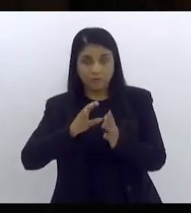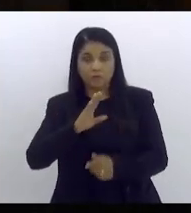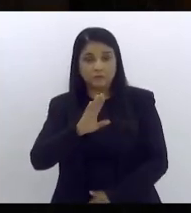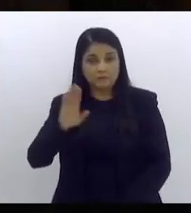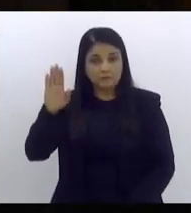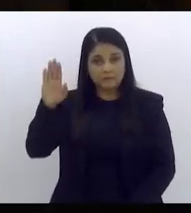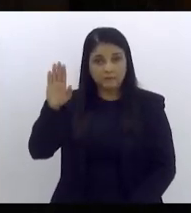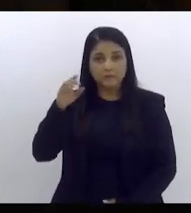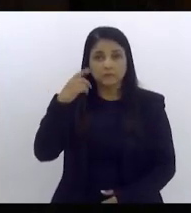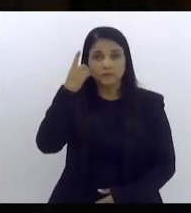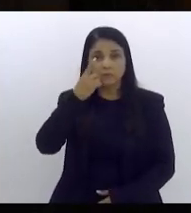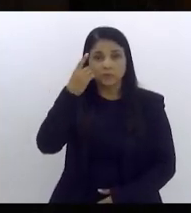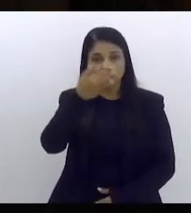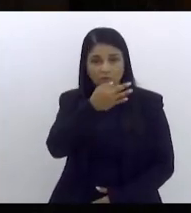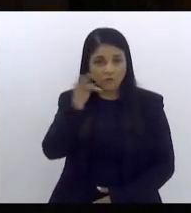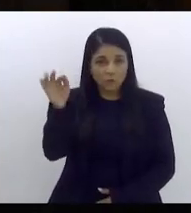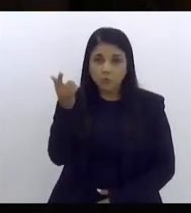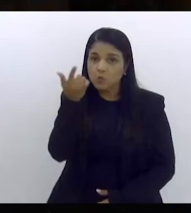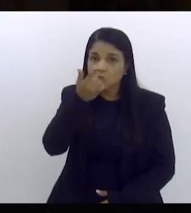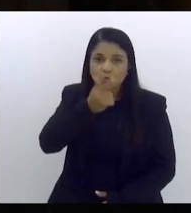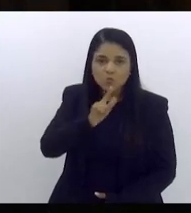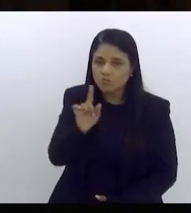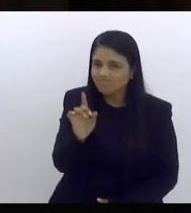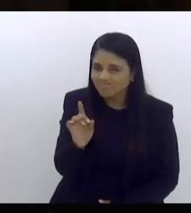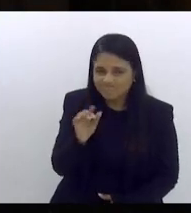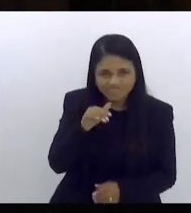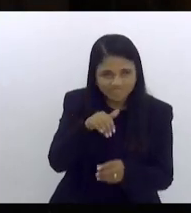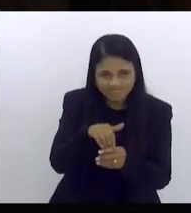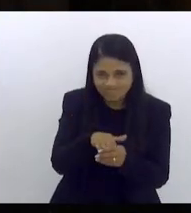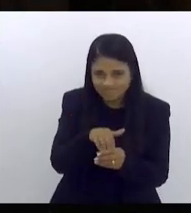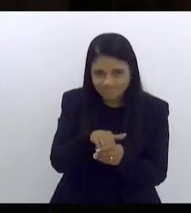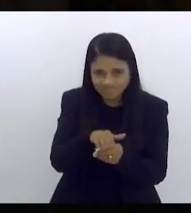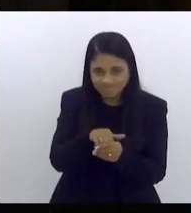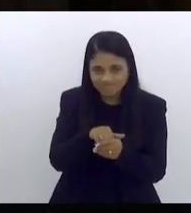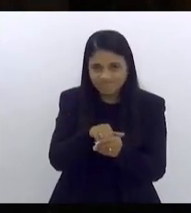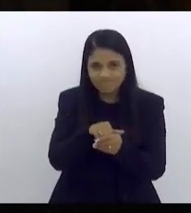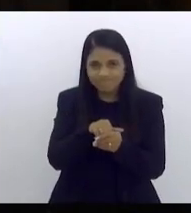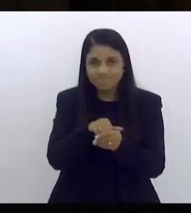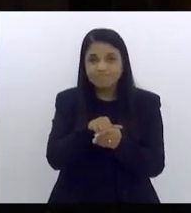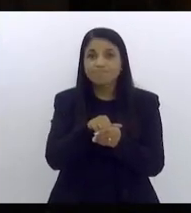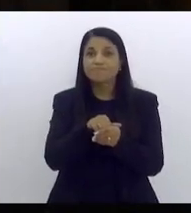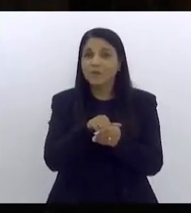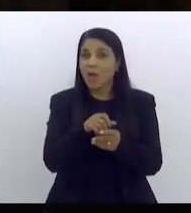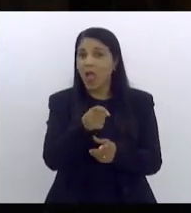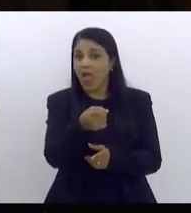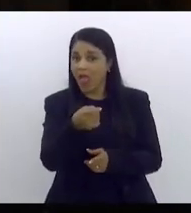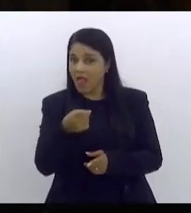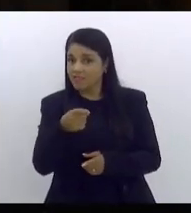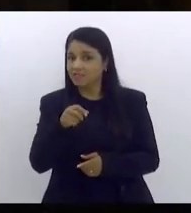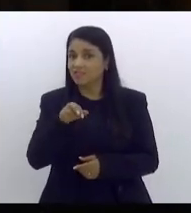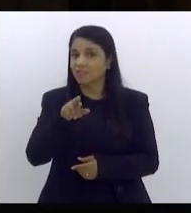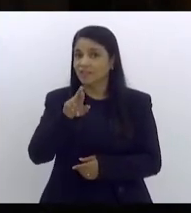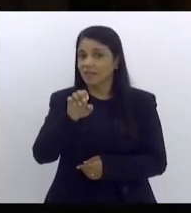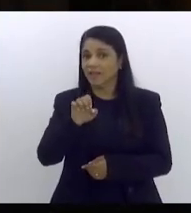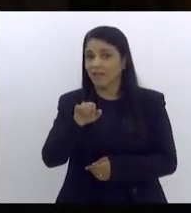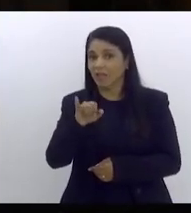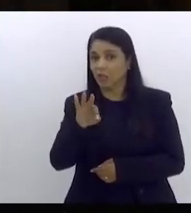federal e não se elegeu, mesmo sendo ex-reitor da